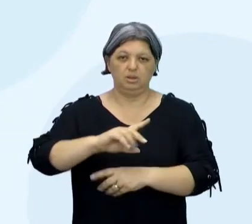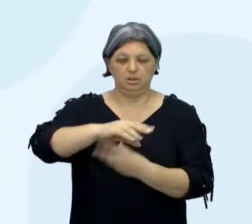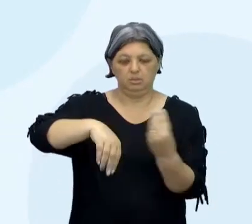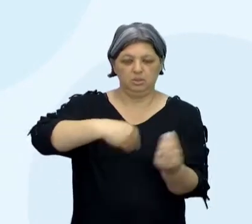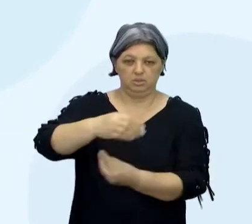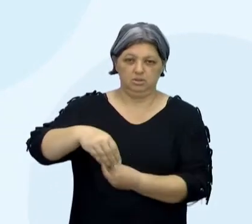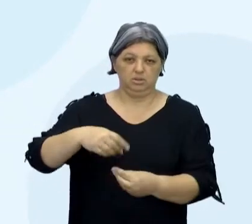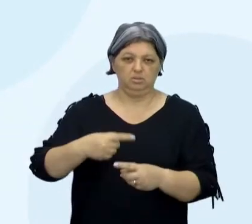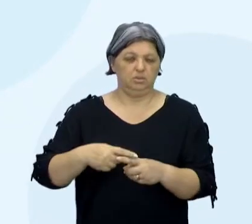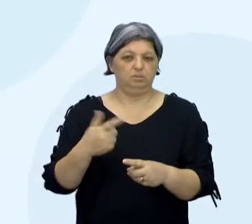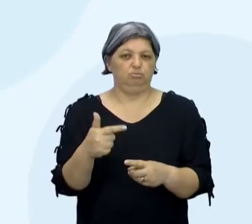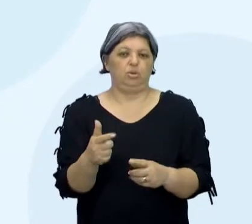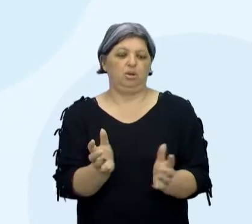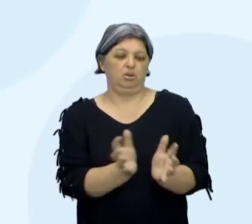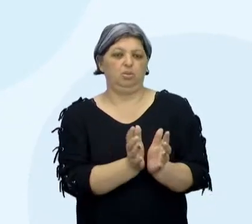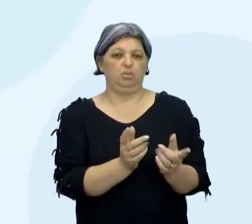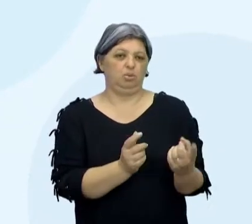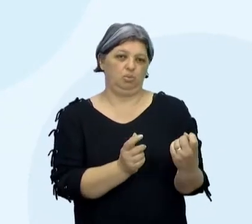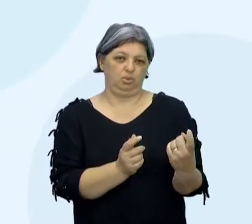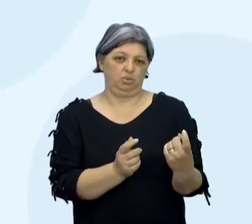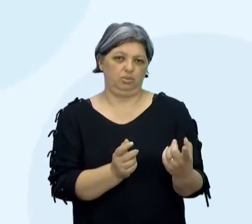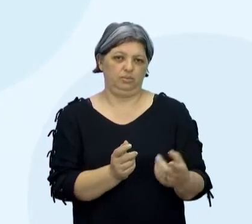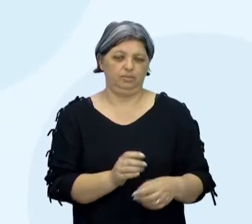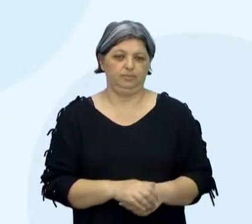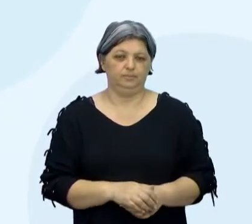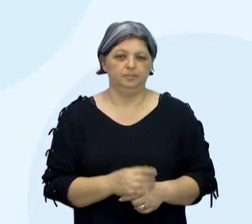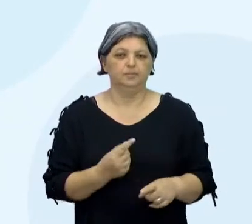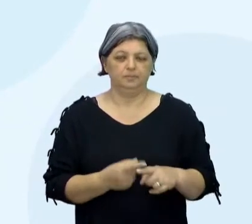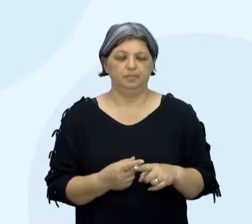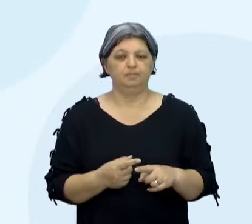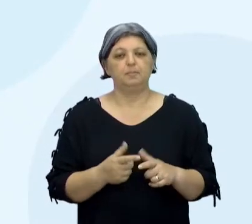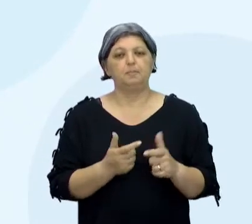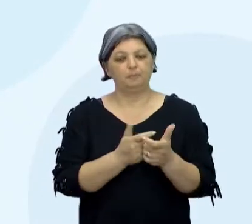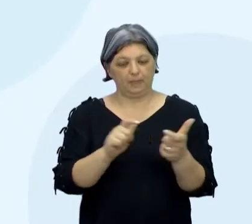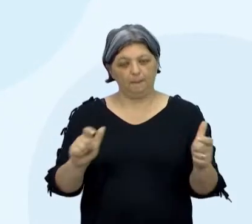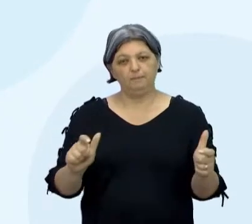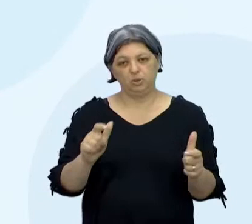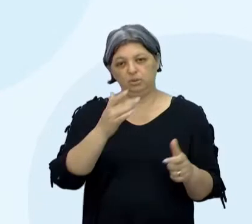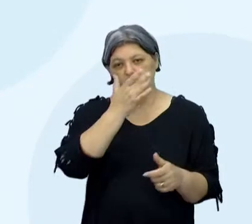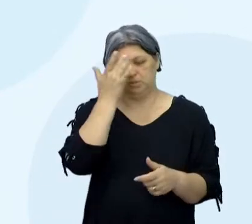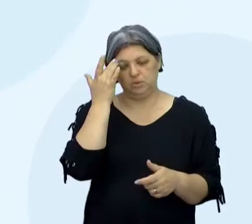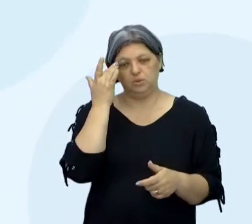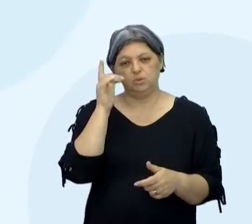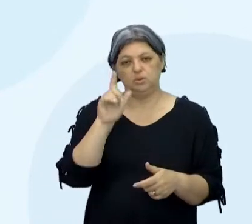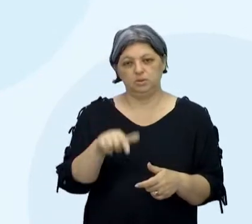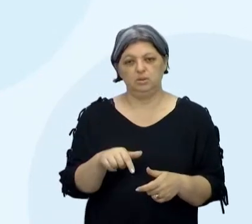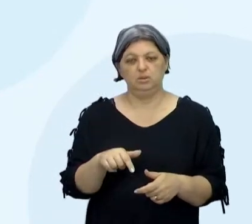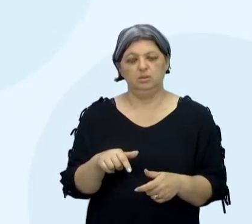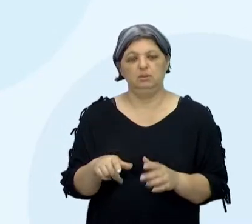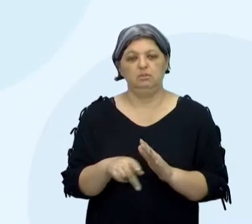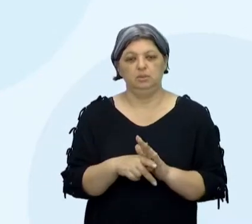os outros mesmo porque a grande maioria das pessoas aqui são